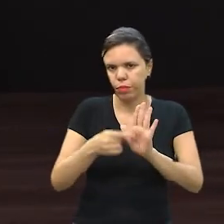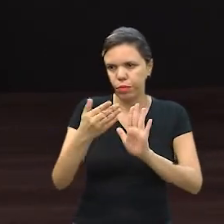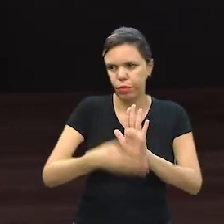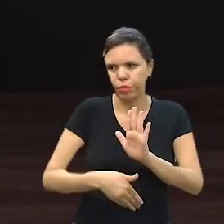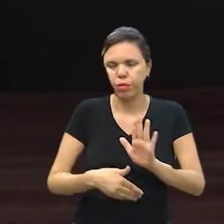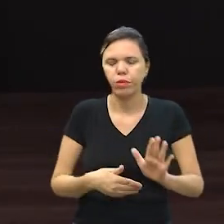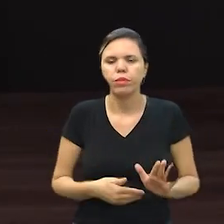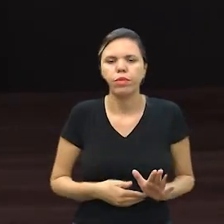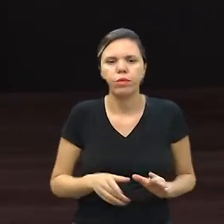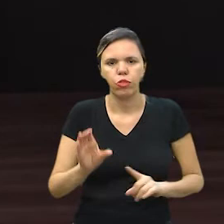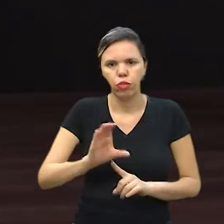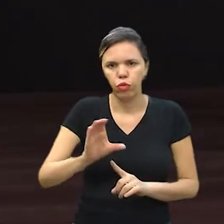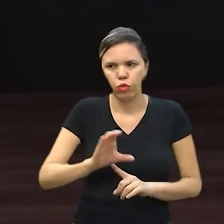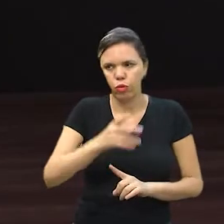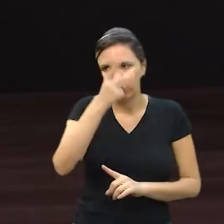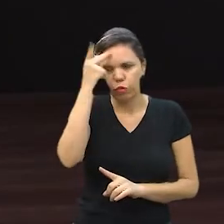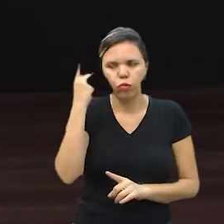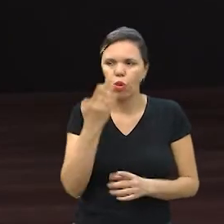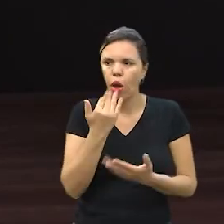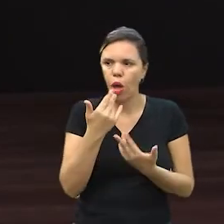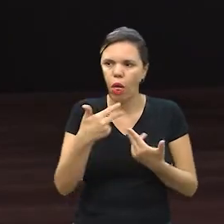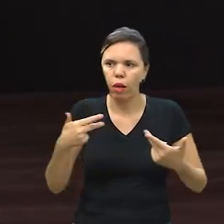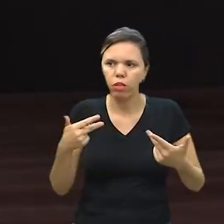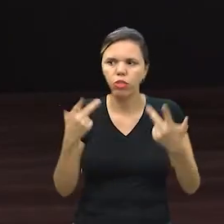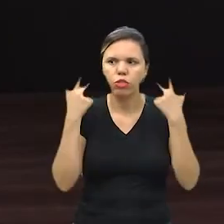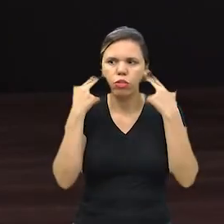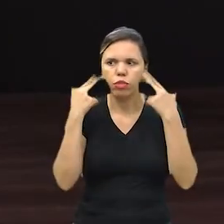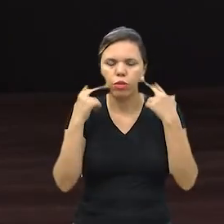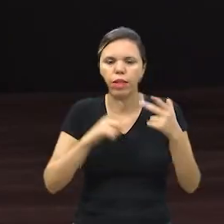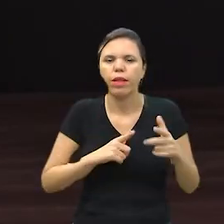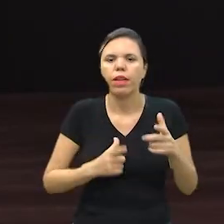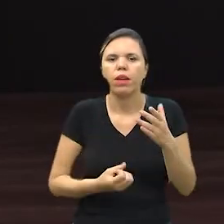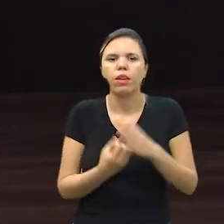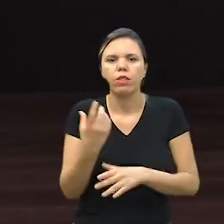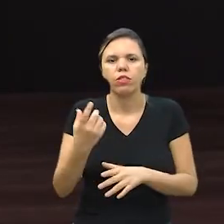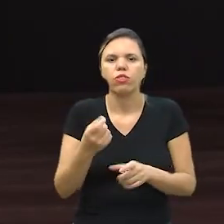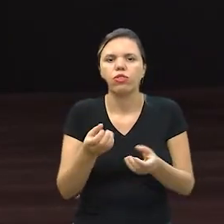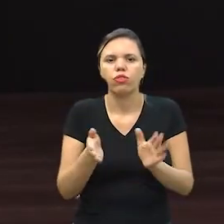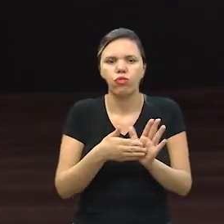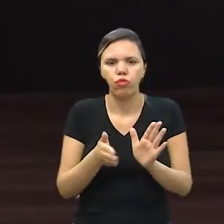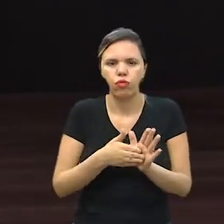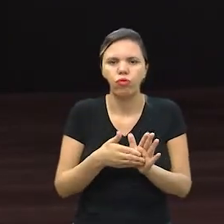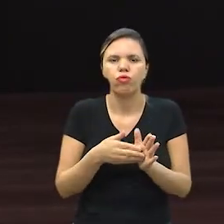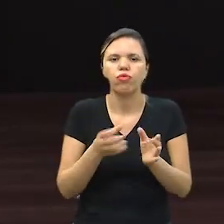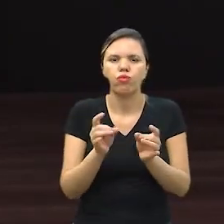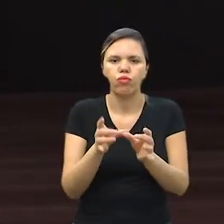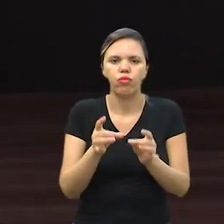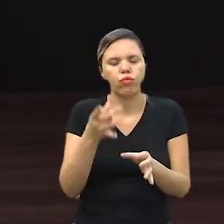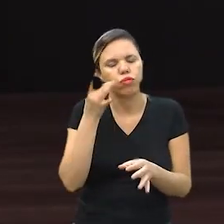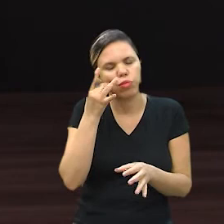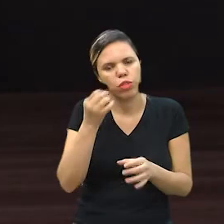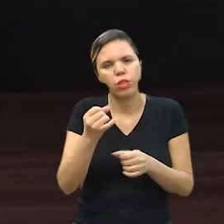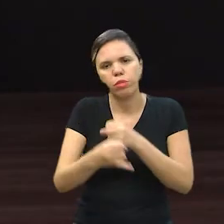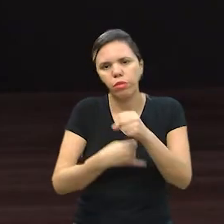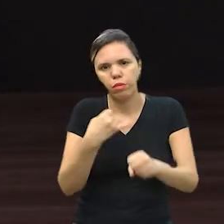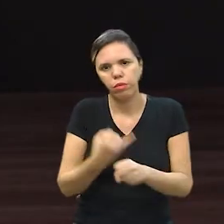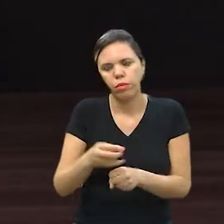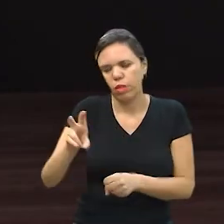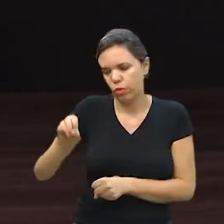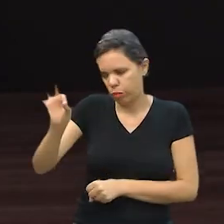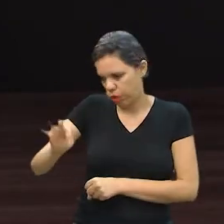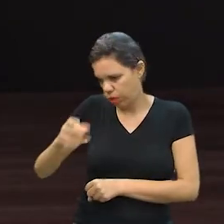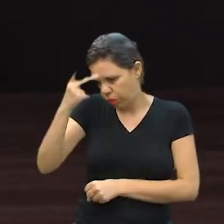mostra ainda que o consumidor de orgânico compra onde tem oferta física e digital. 50%